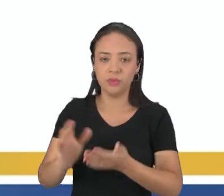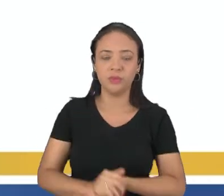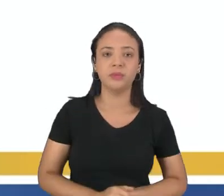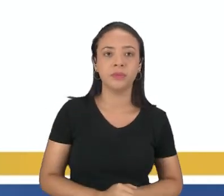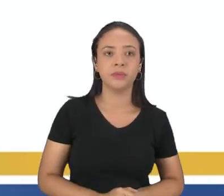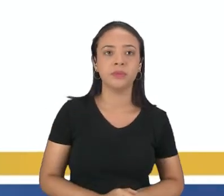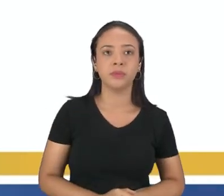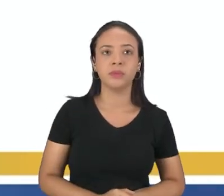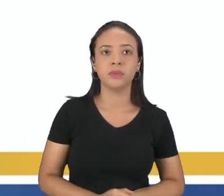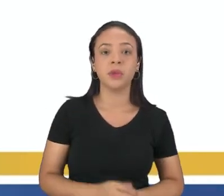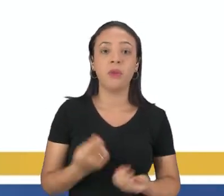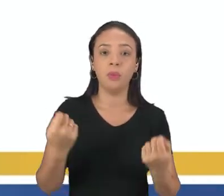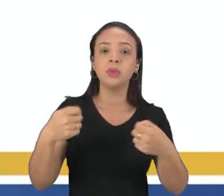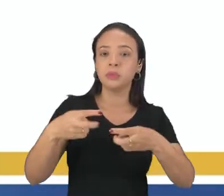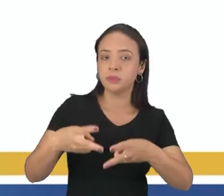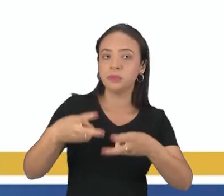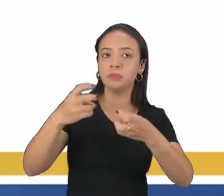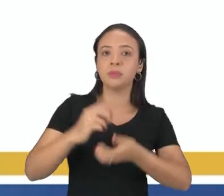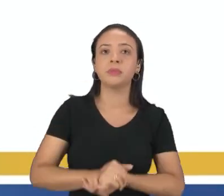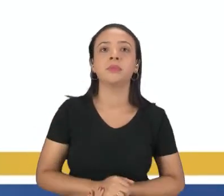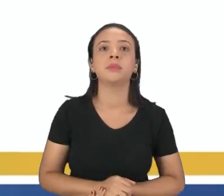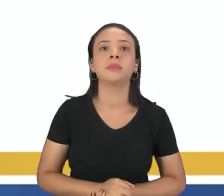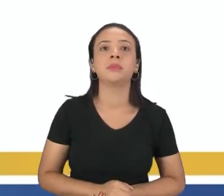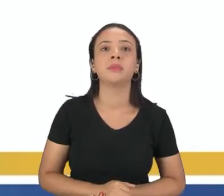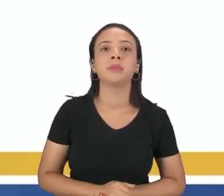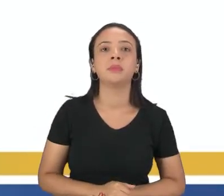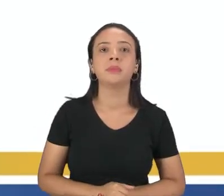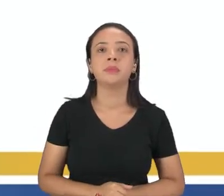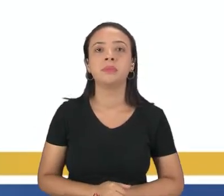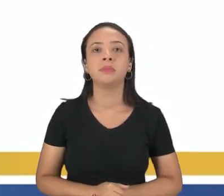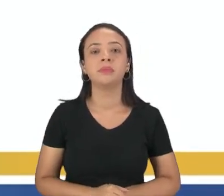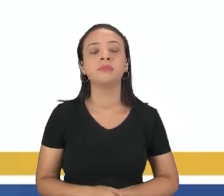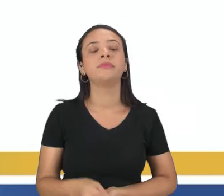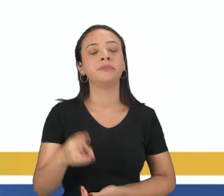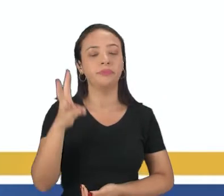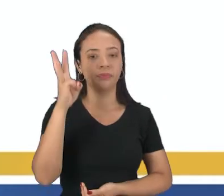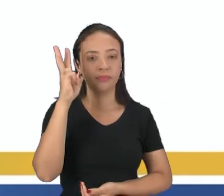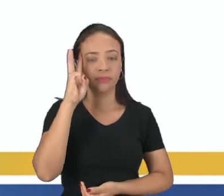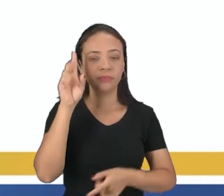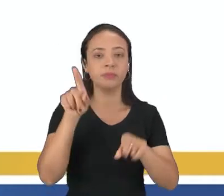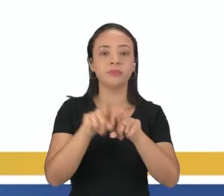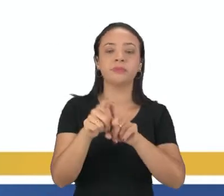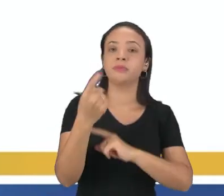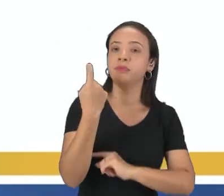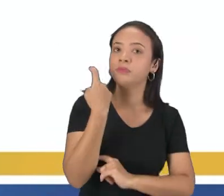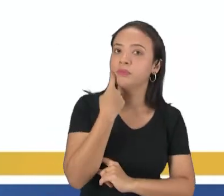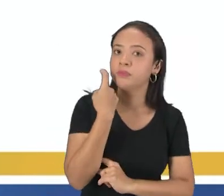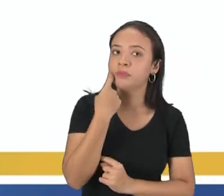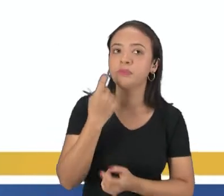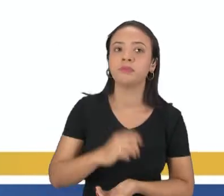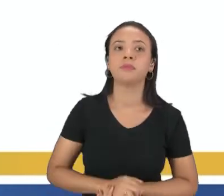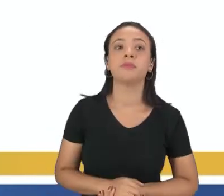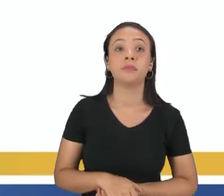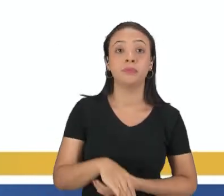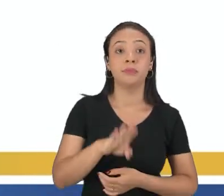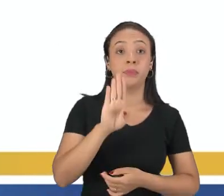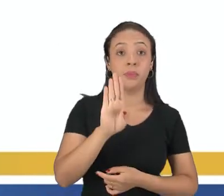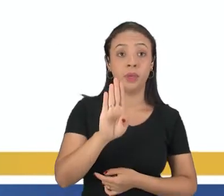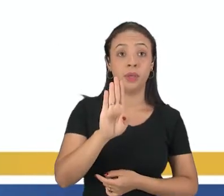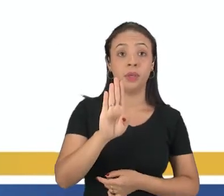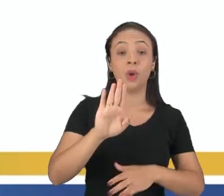esses dias que foram analisados. Vamos conferir na terça e na sexta. Em que dia